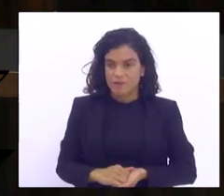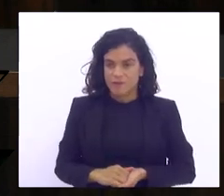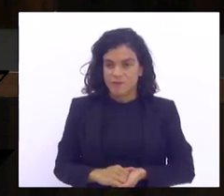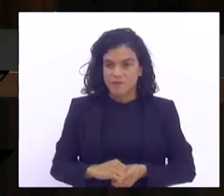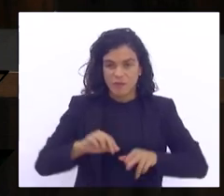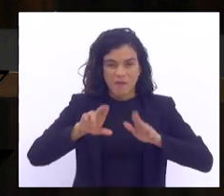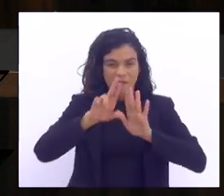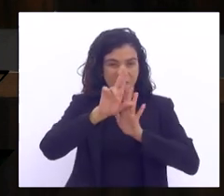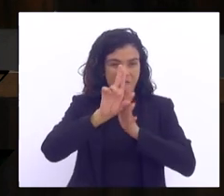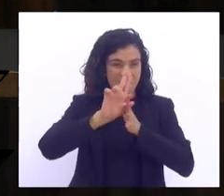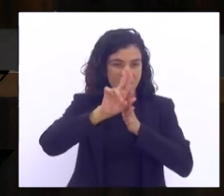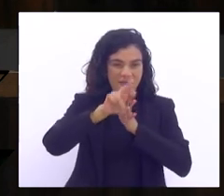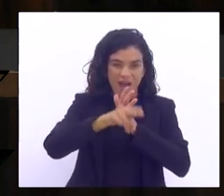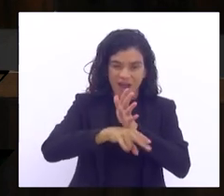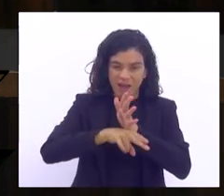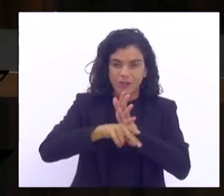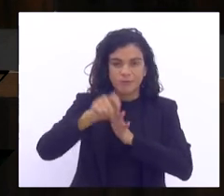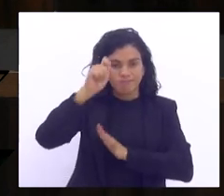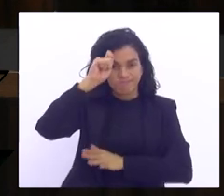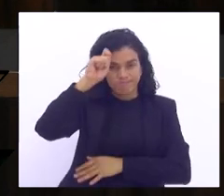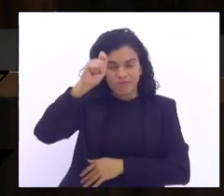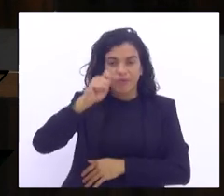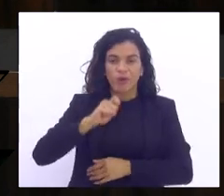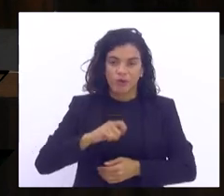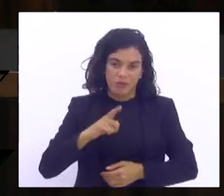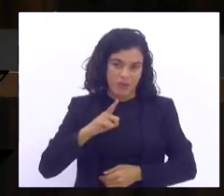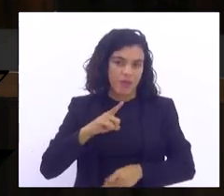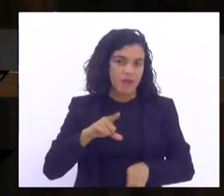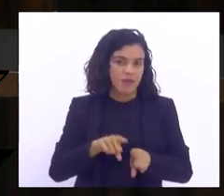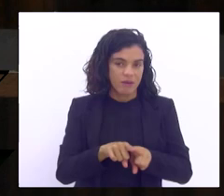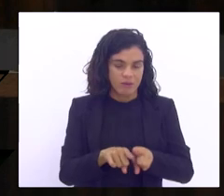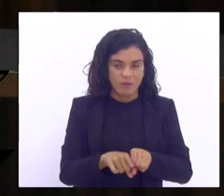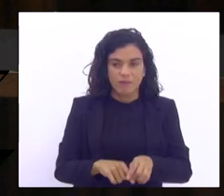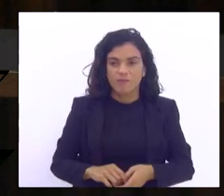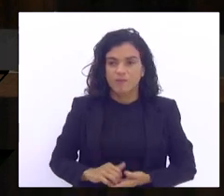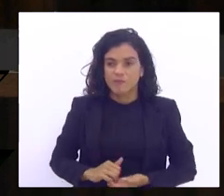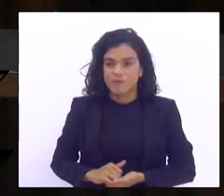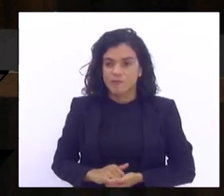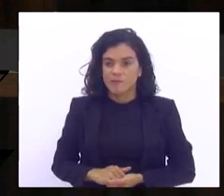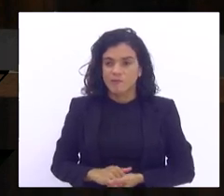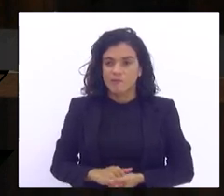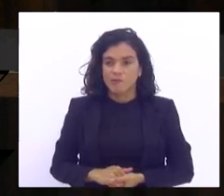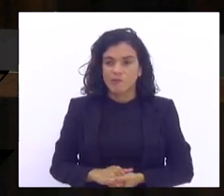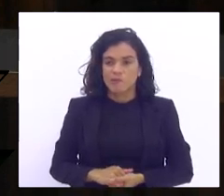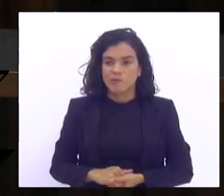vários autores, aconselho demais, tenho também, e